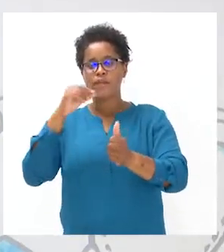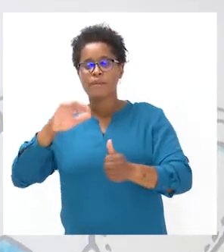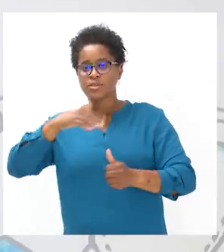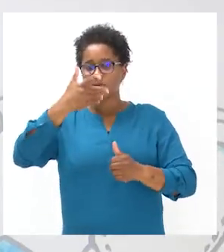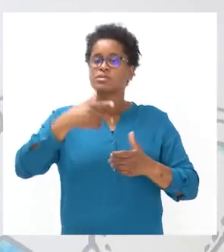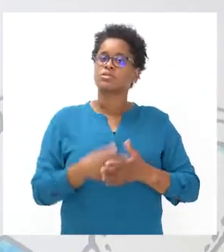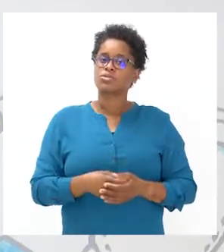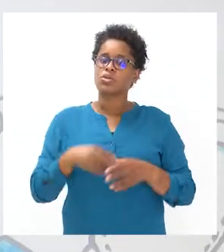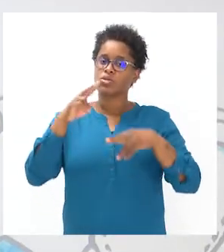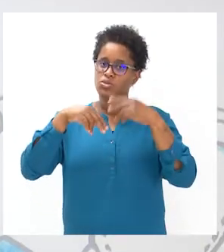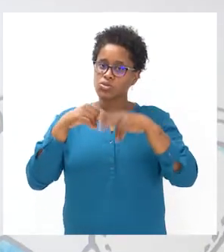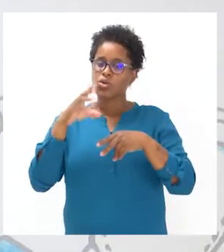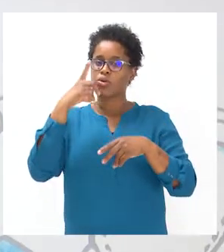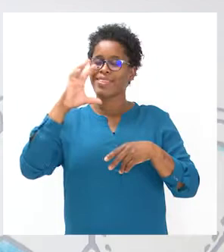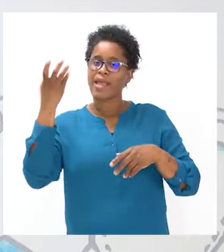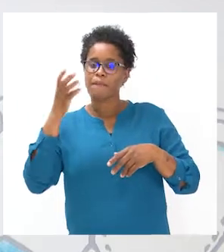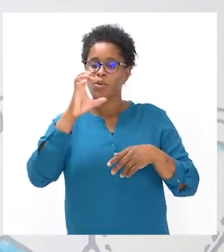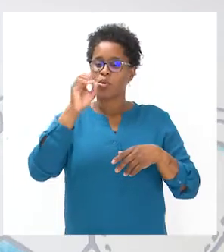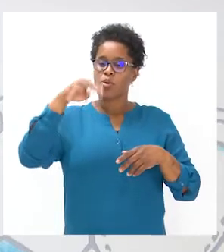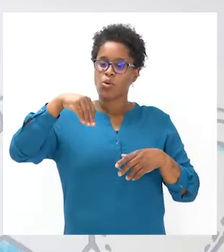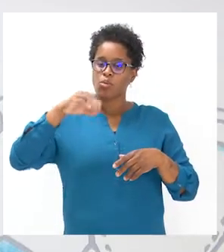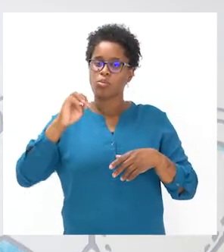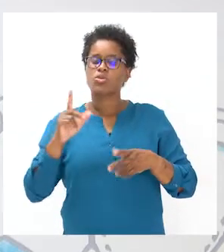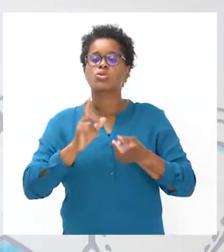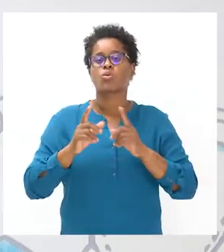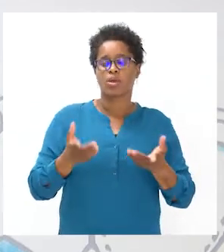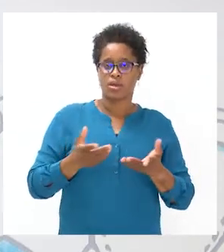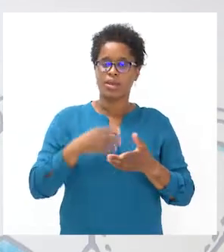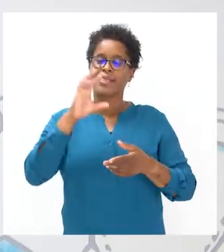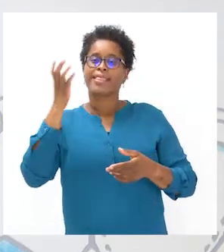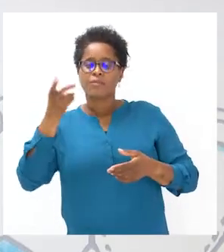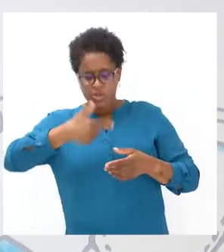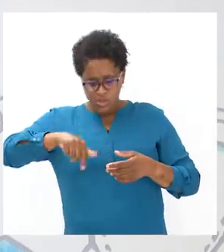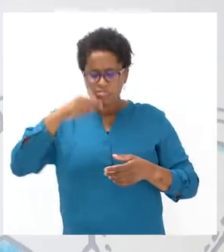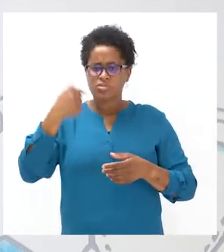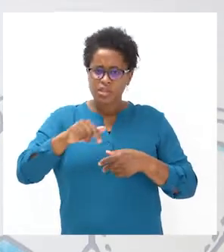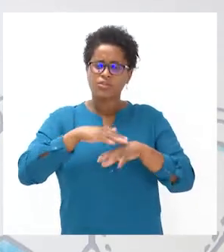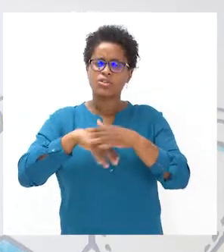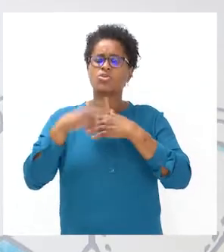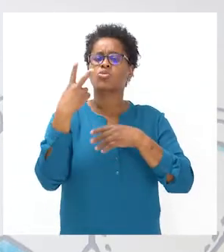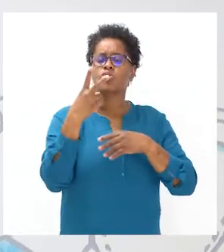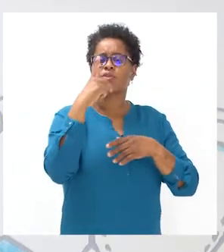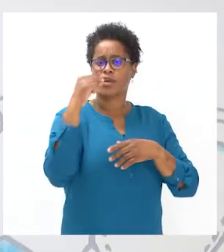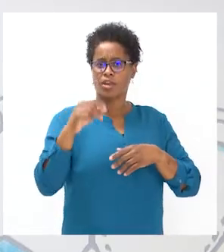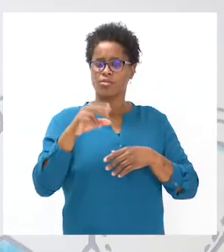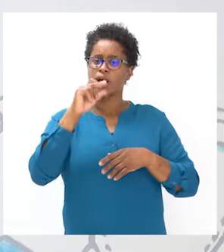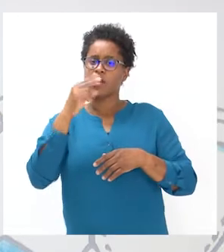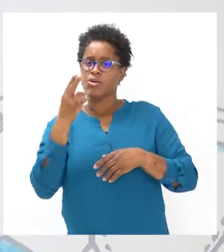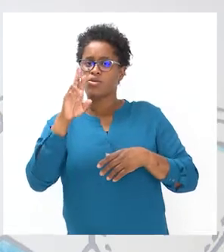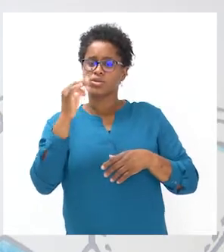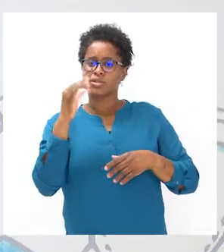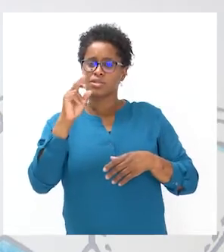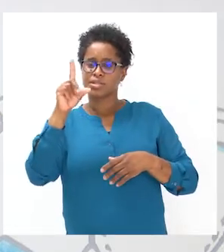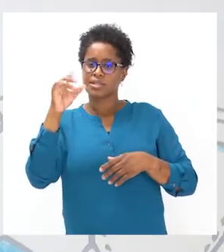serve para construir tempos compostos. E o que são tempos compostos? Tempos que nós temos de colocar dois verbos, o auxiliar e